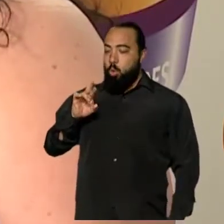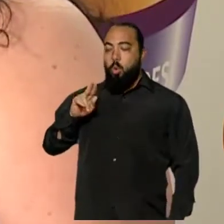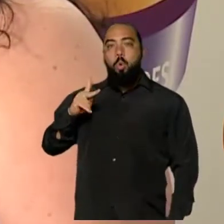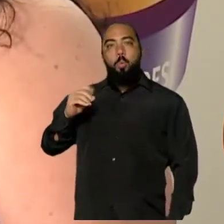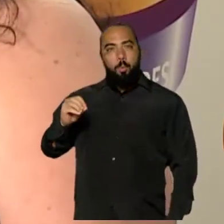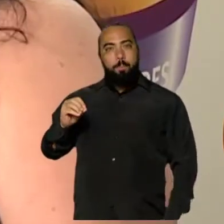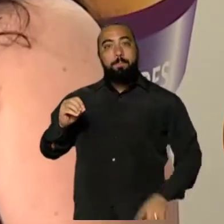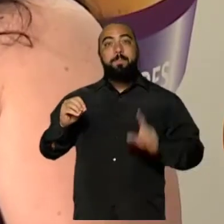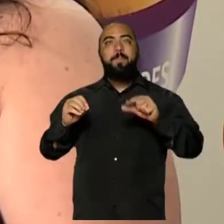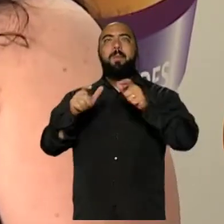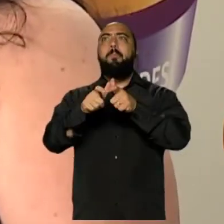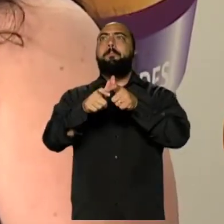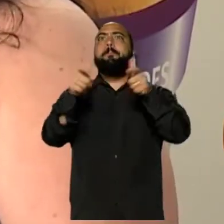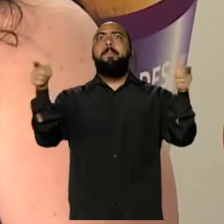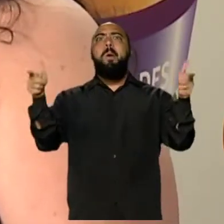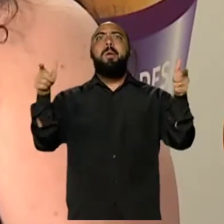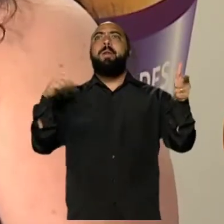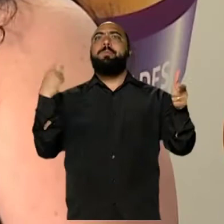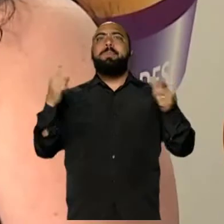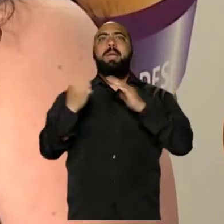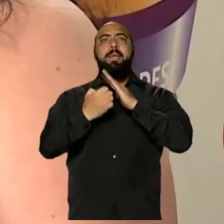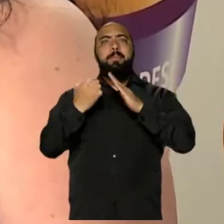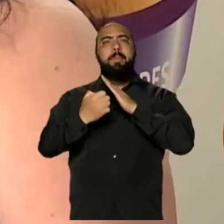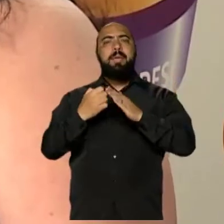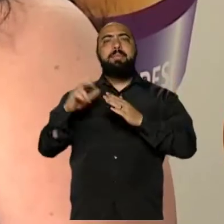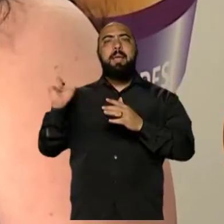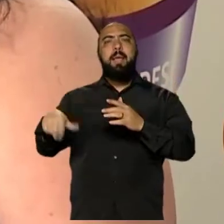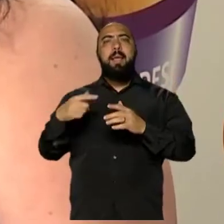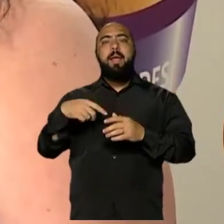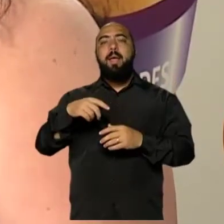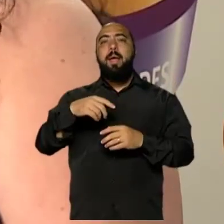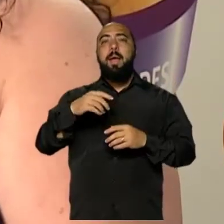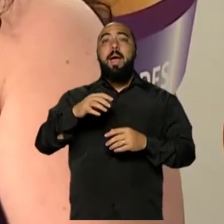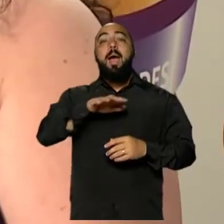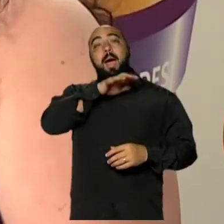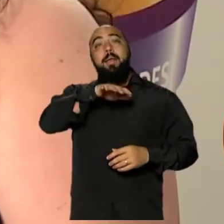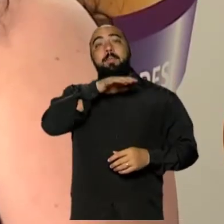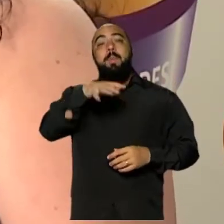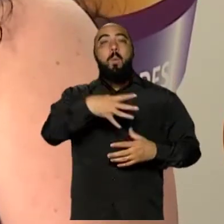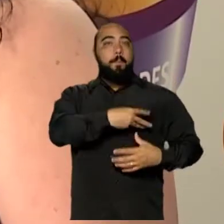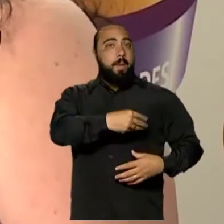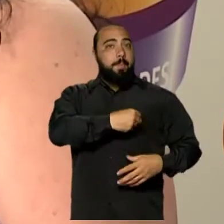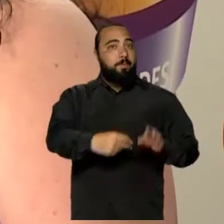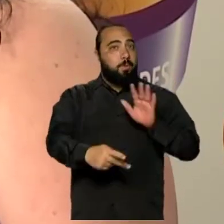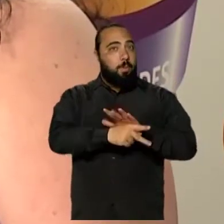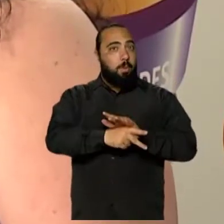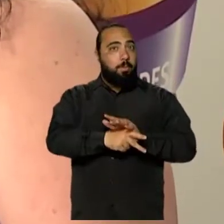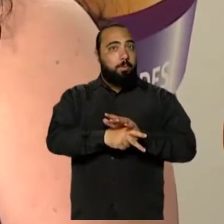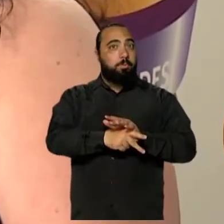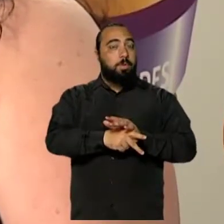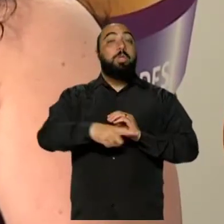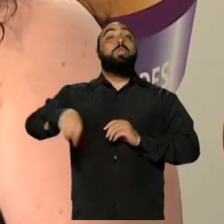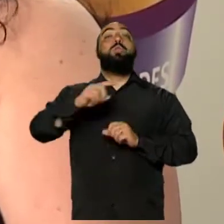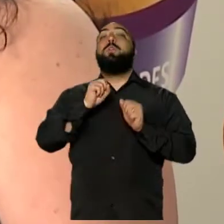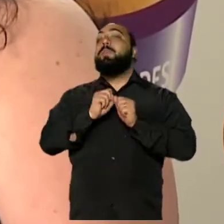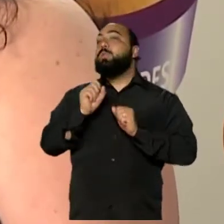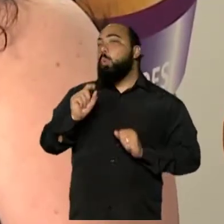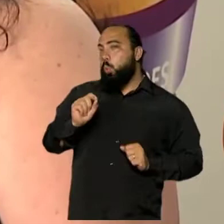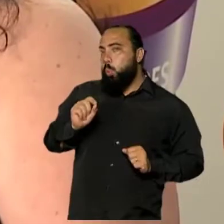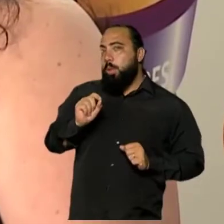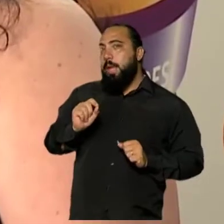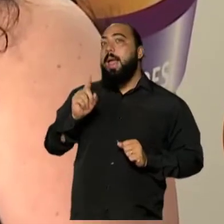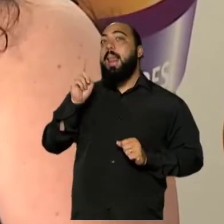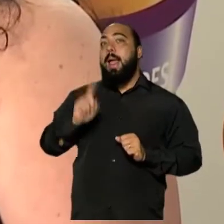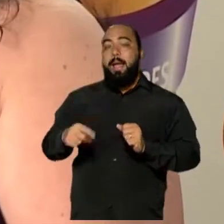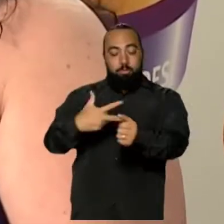inteiro utilizam os mamíferos, né? E tira o sangue deles para fazer esses anticorpos. O que nós fazemos? Nós utilizamos uma galinha. Então a galinha põe o ovo